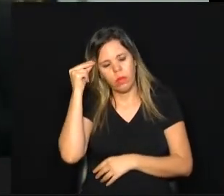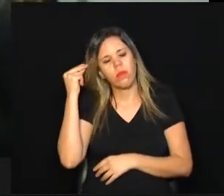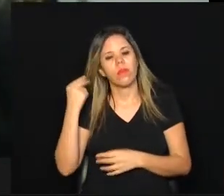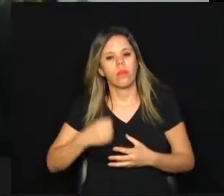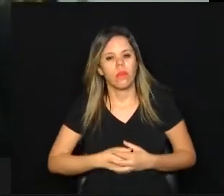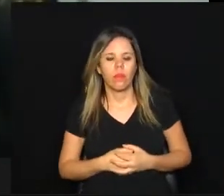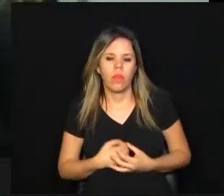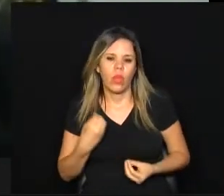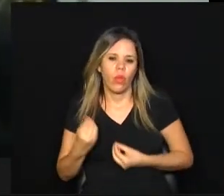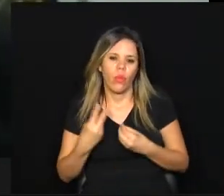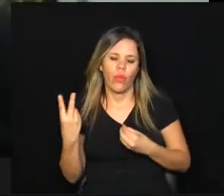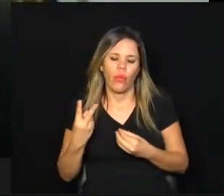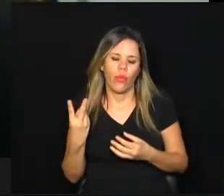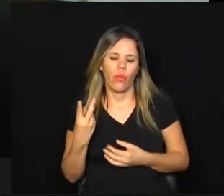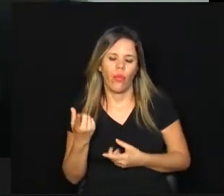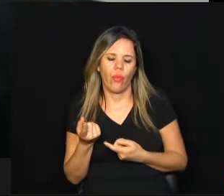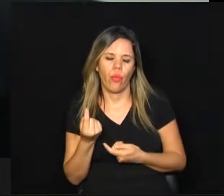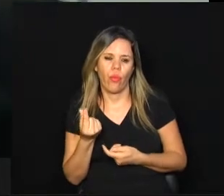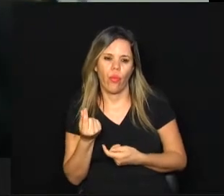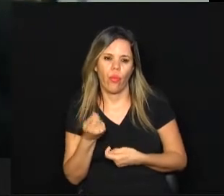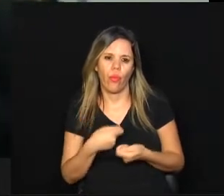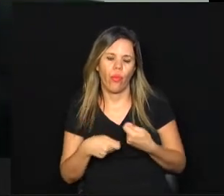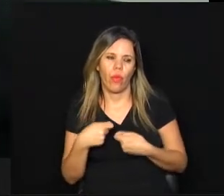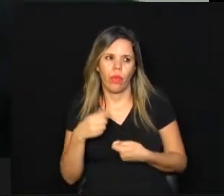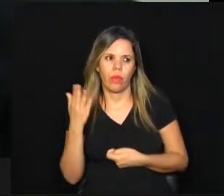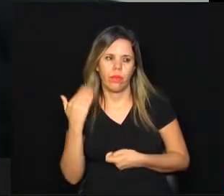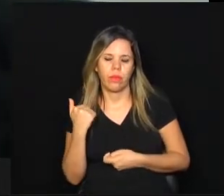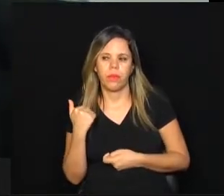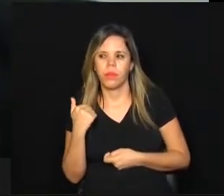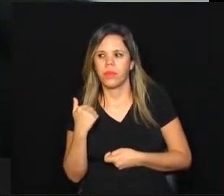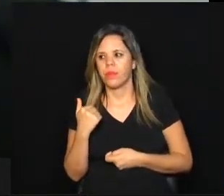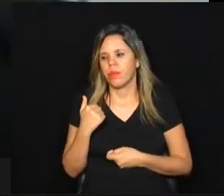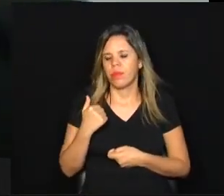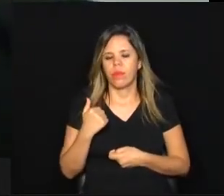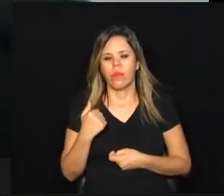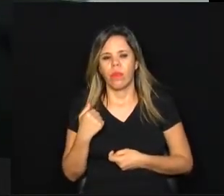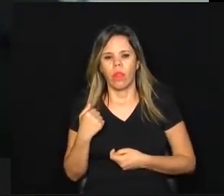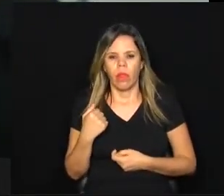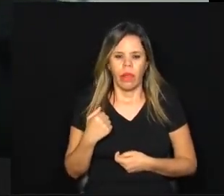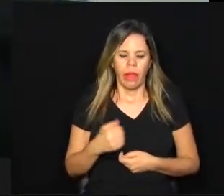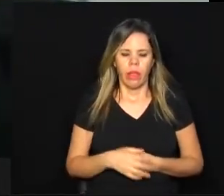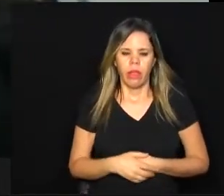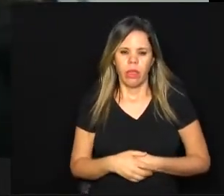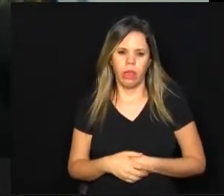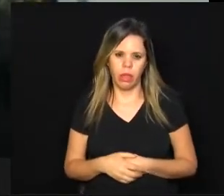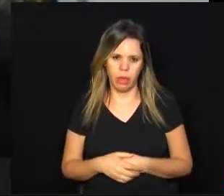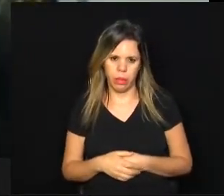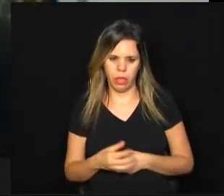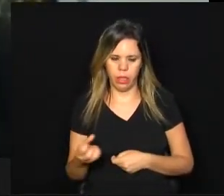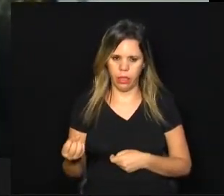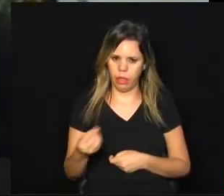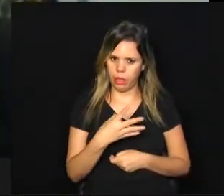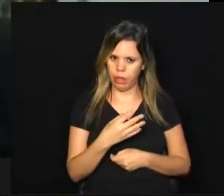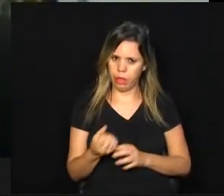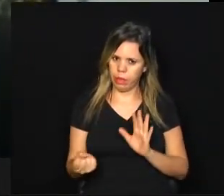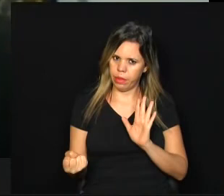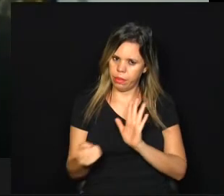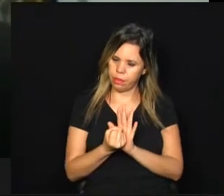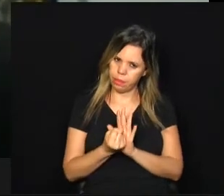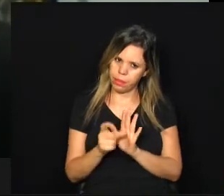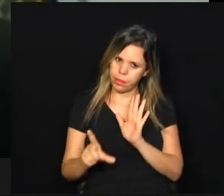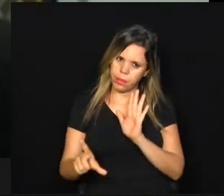né, com valor econômico e saber, inclusive com esse novo marco legal